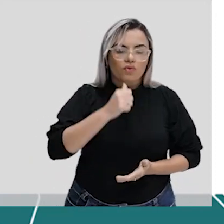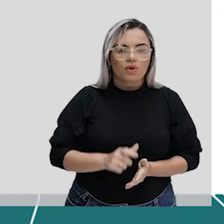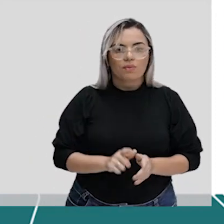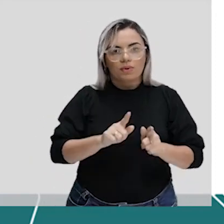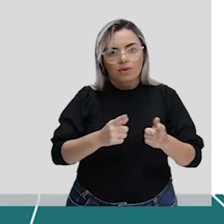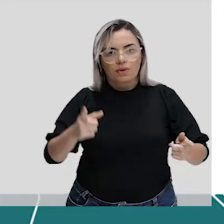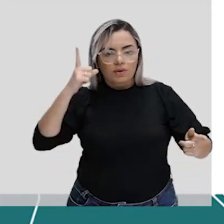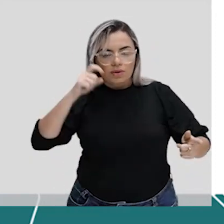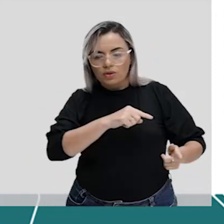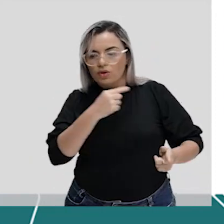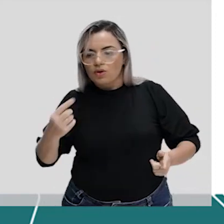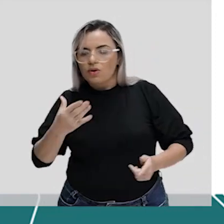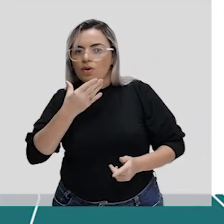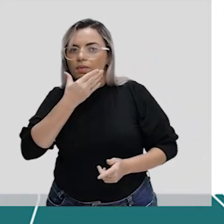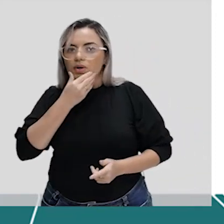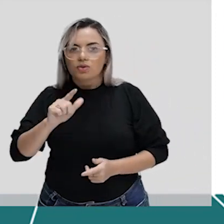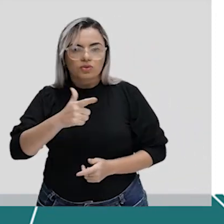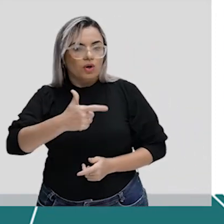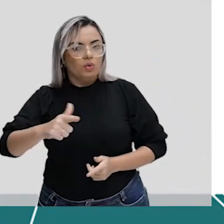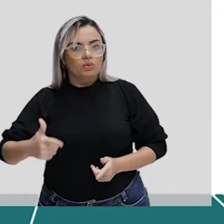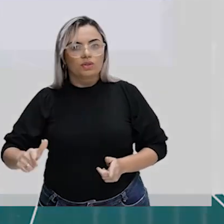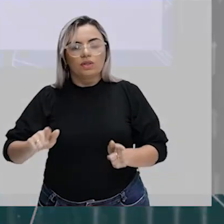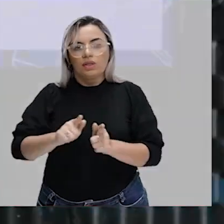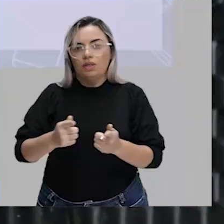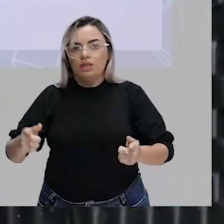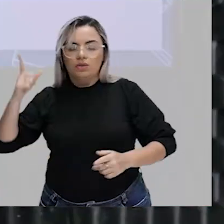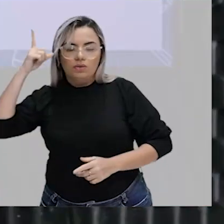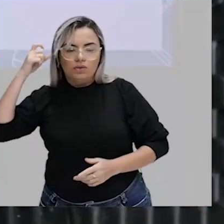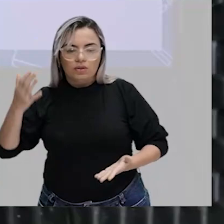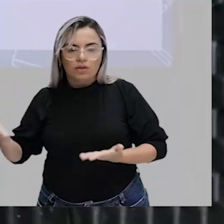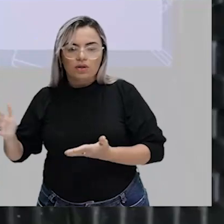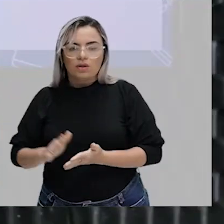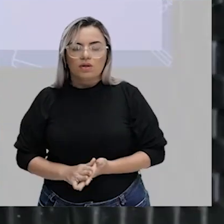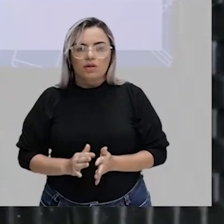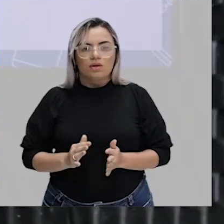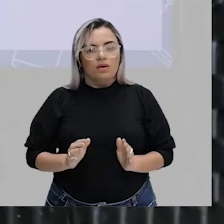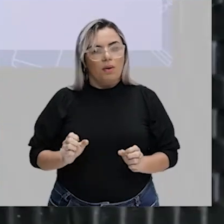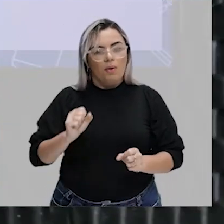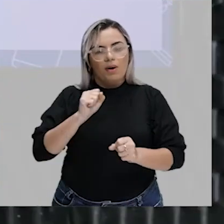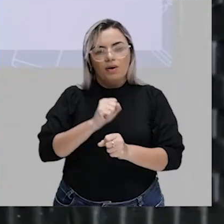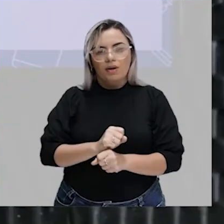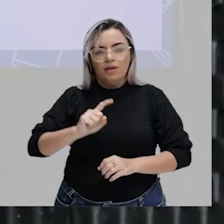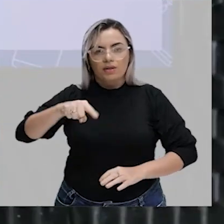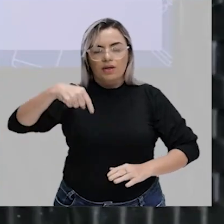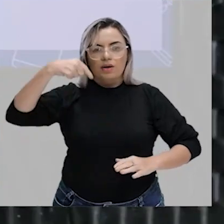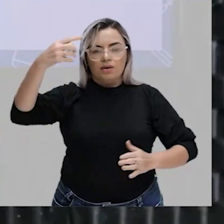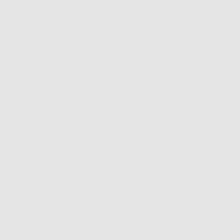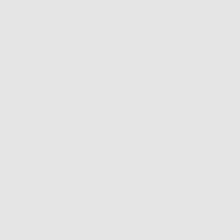música. Então, galerinha, eu vou ficando por aqui. Até a nossa próxima aula. Vamos para cima, hein?